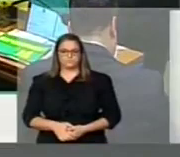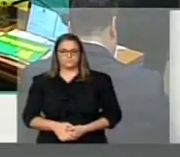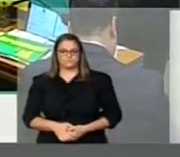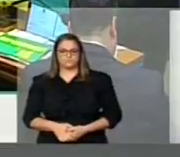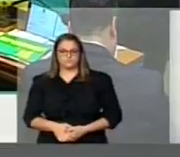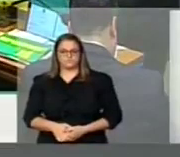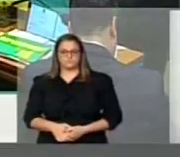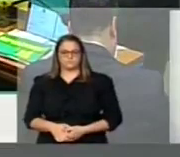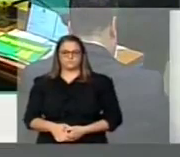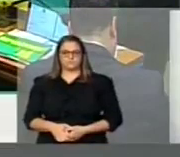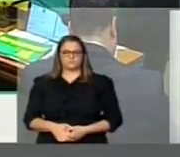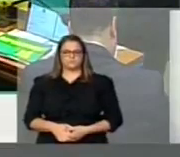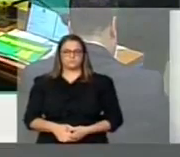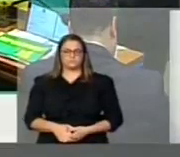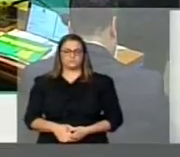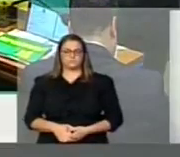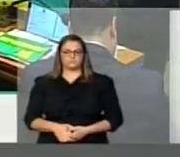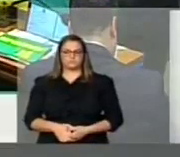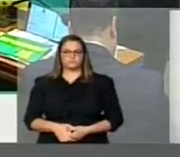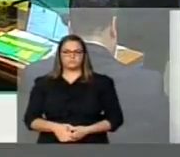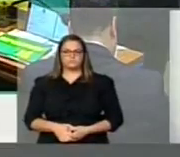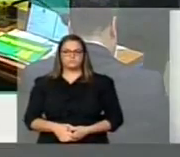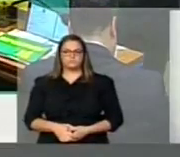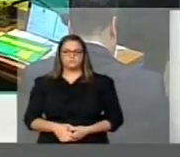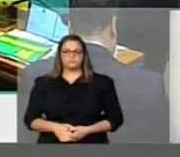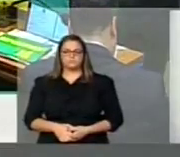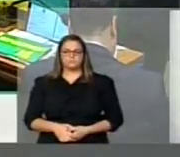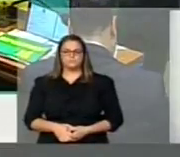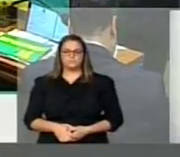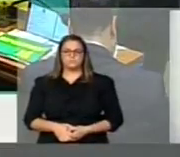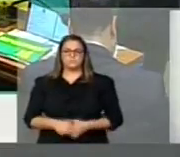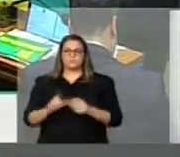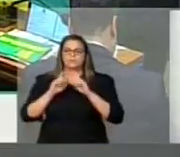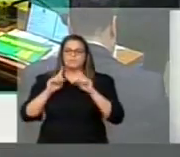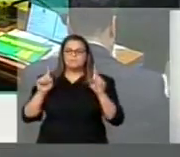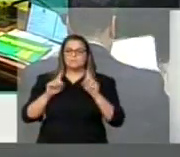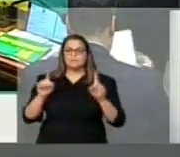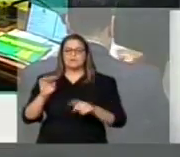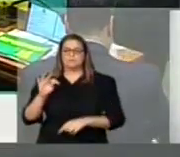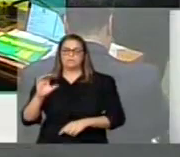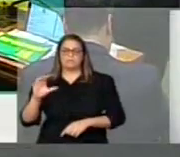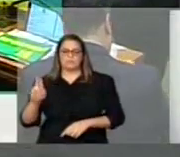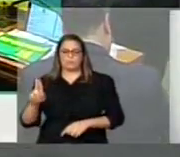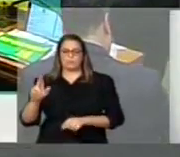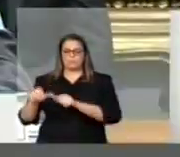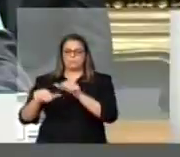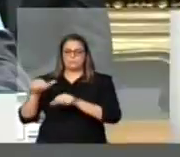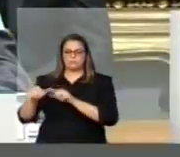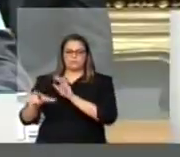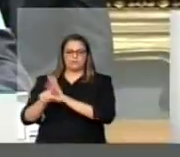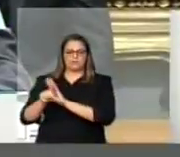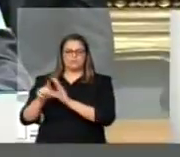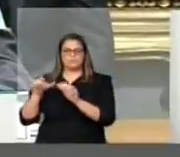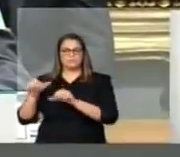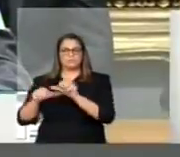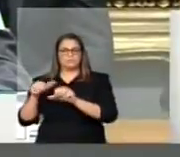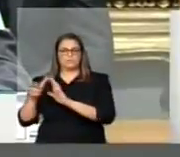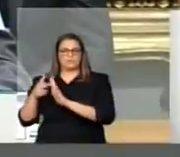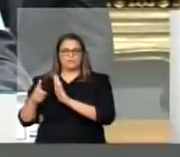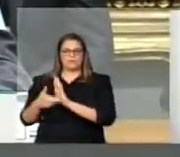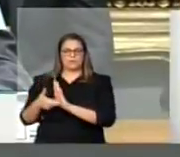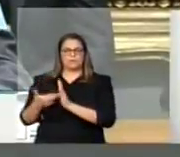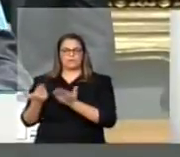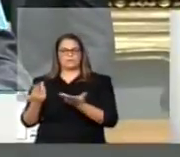Quanto à alegação de que houve mudanças de jurisprudência no âmbito do Tribunal de Contas da União e do que esse novo entendimento não deveria